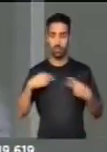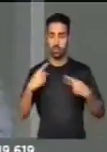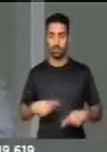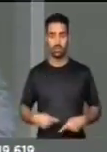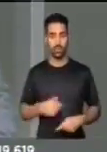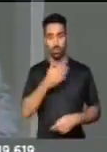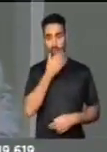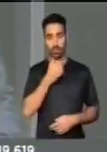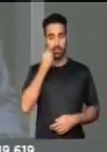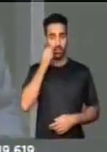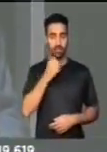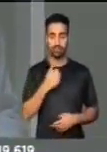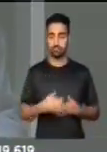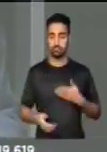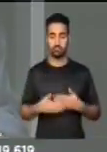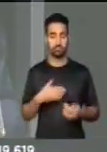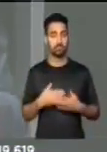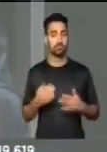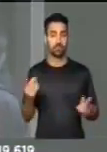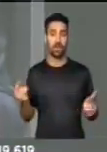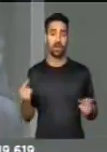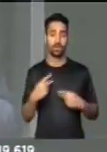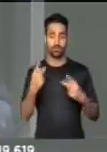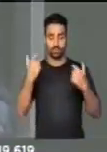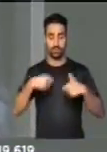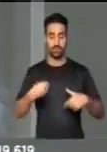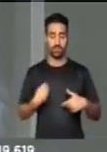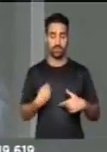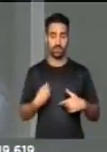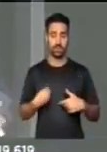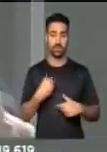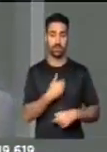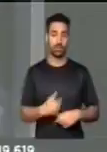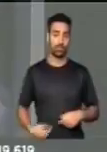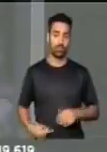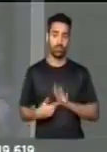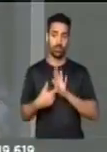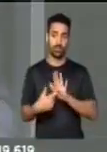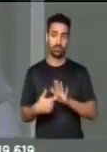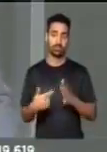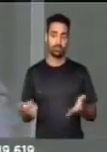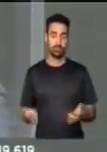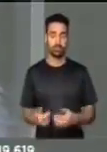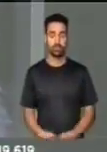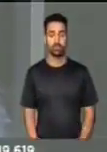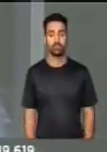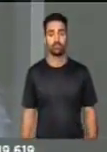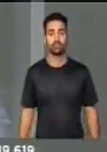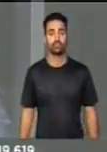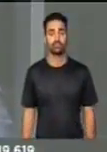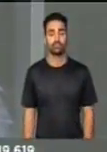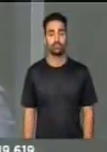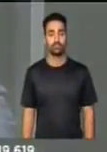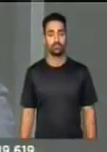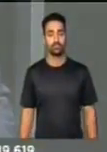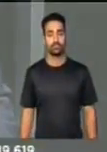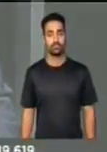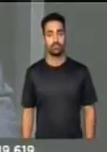mulheres, estamos expostos a uma vida pública, mas que é necessário também